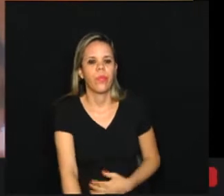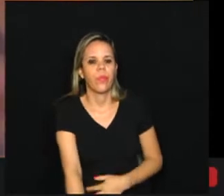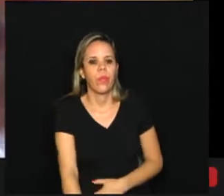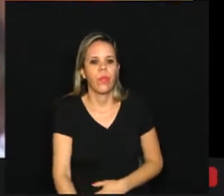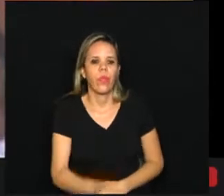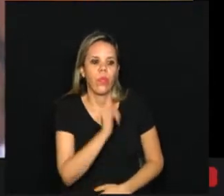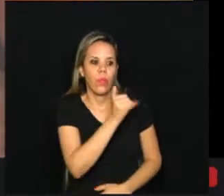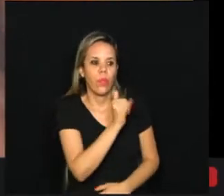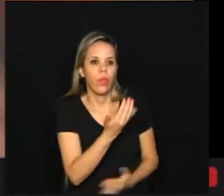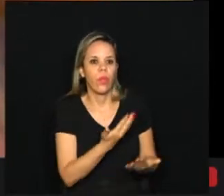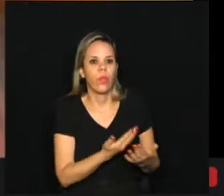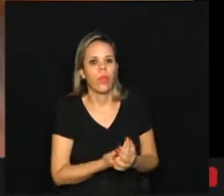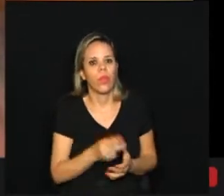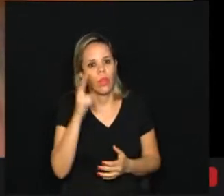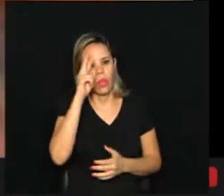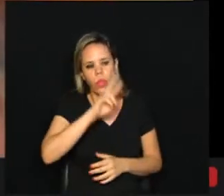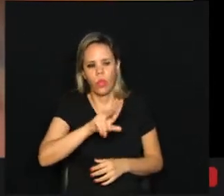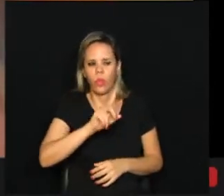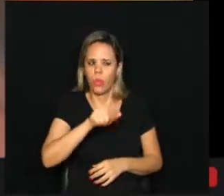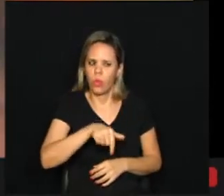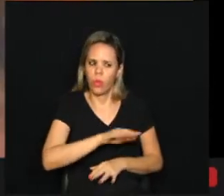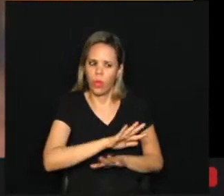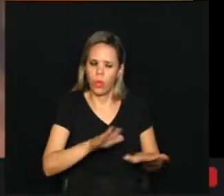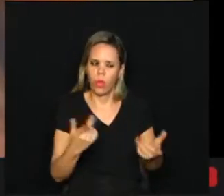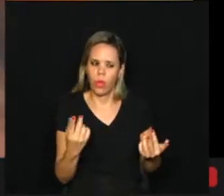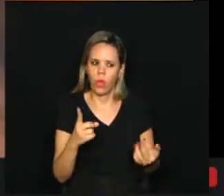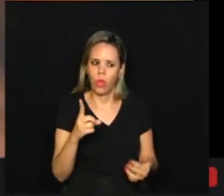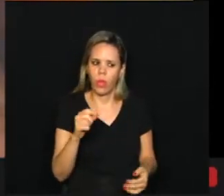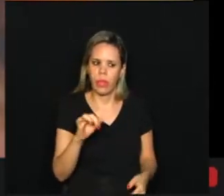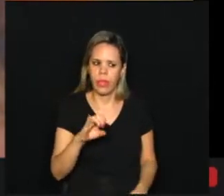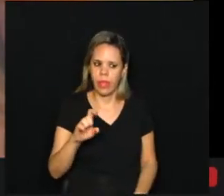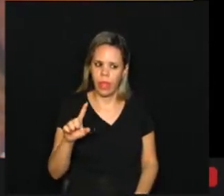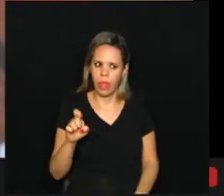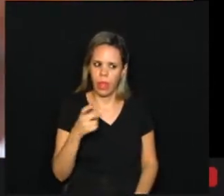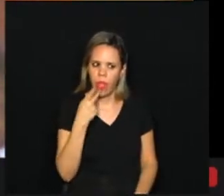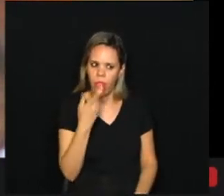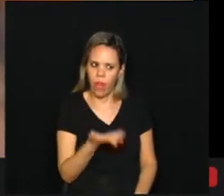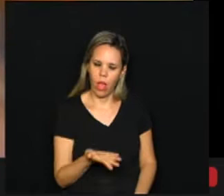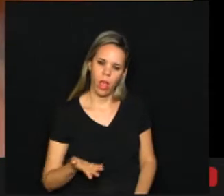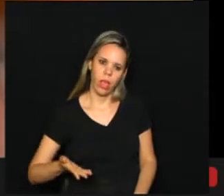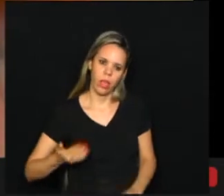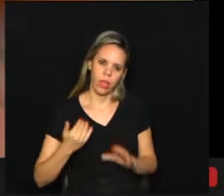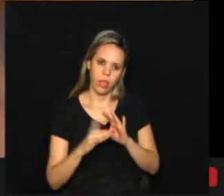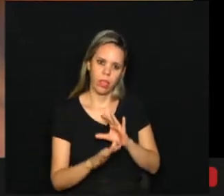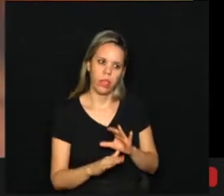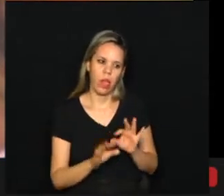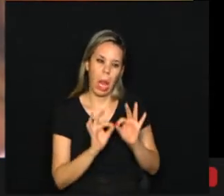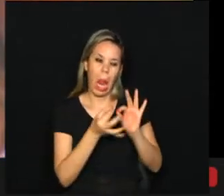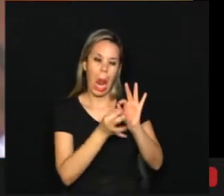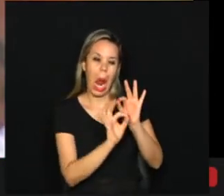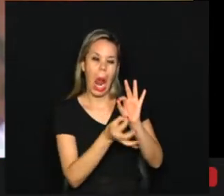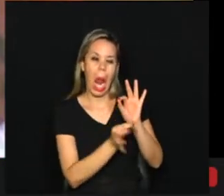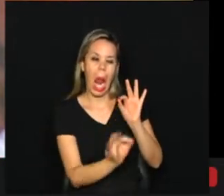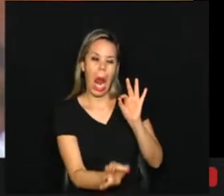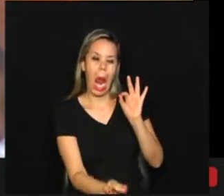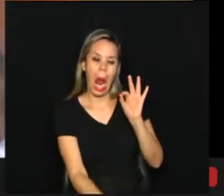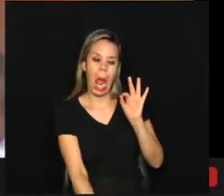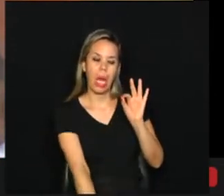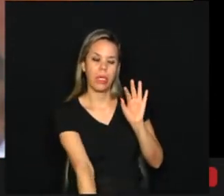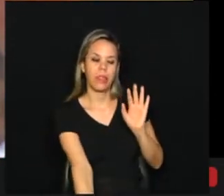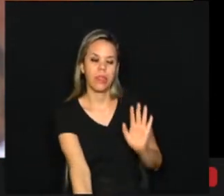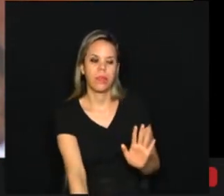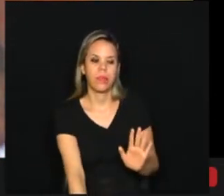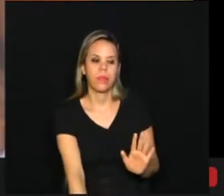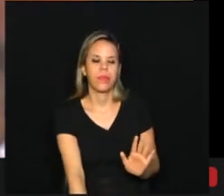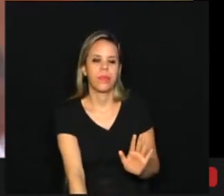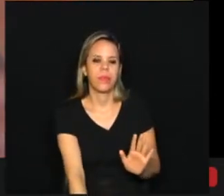dizendo que a história não foi bem assim como a Daniela estava contando. Né? É uma mensagem um pouco longa, tá?